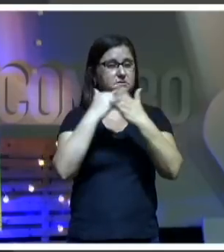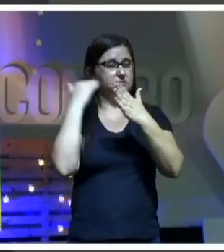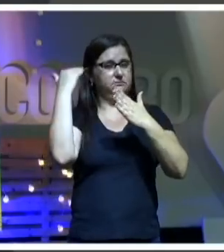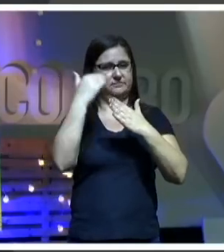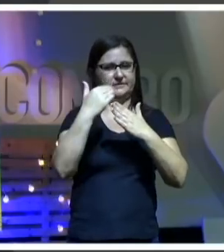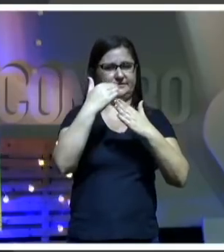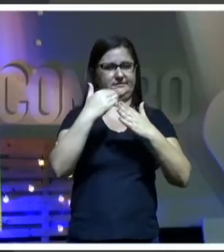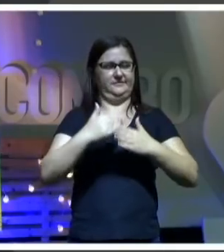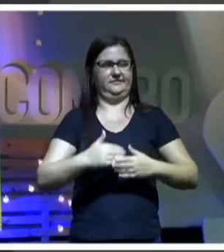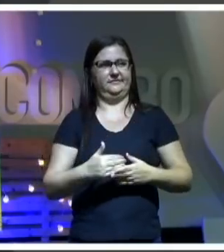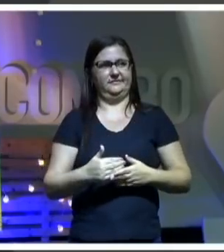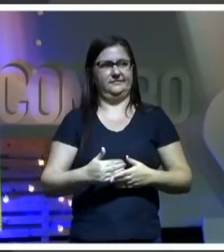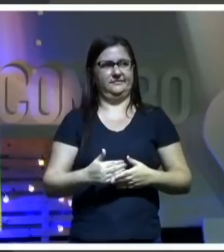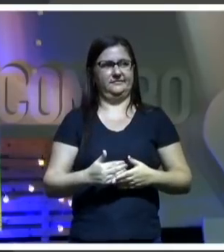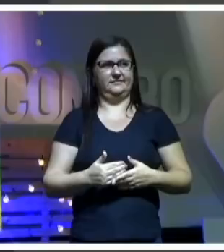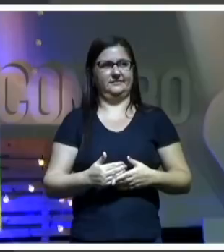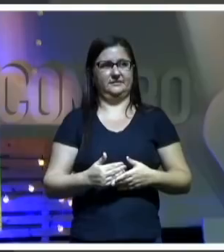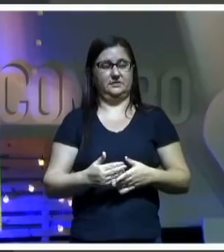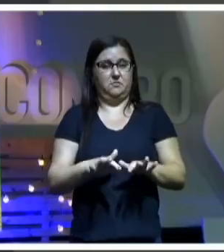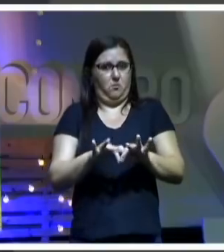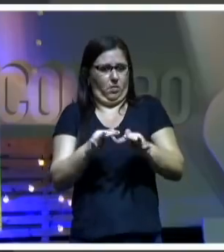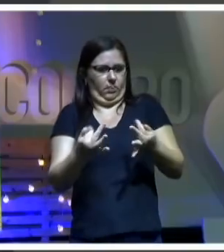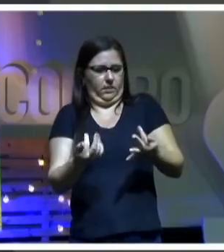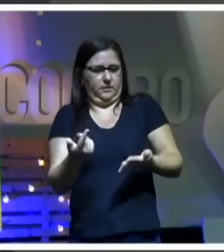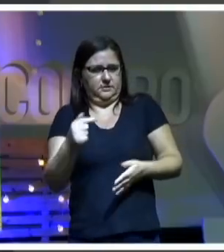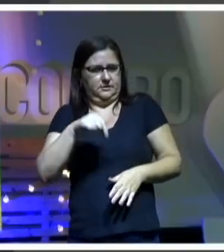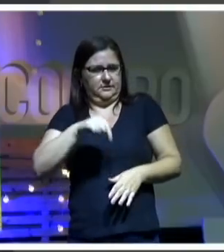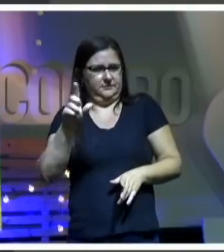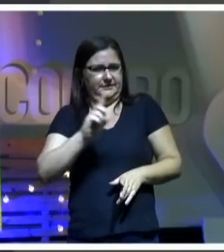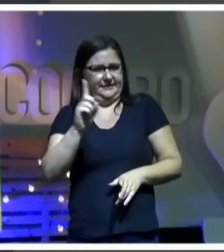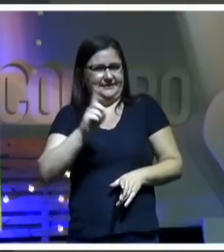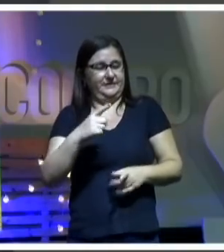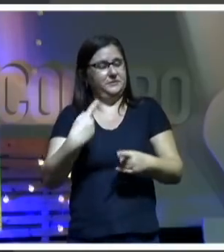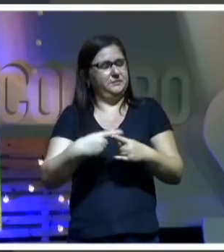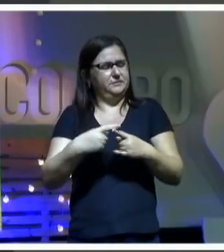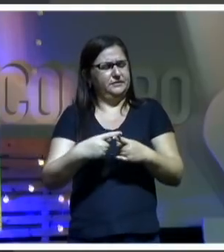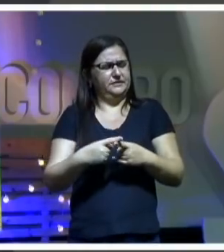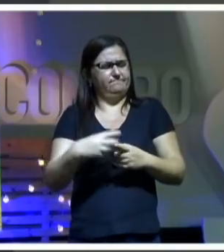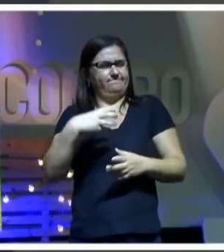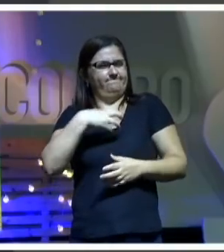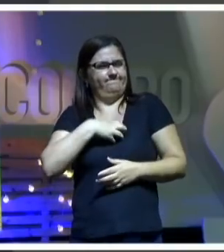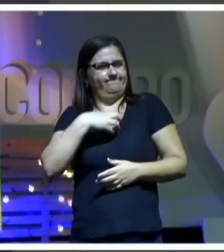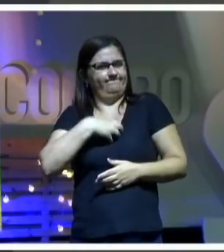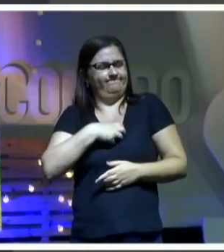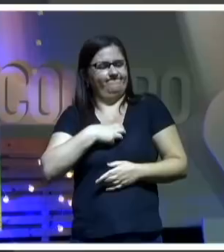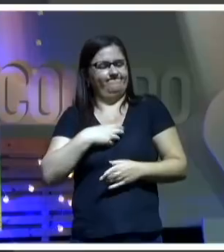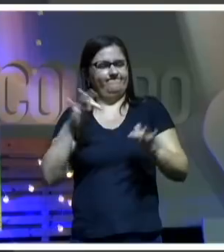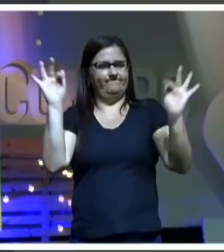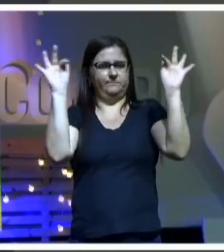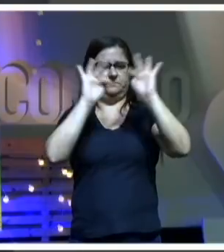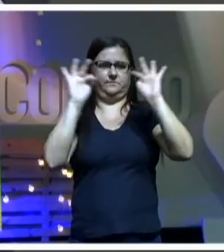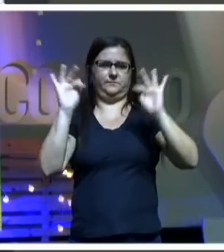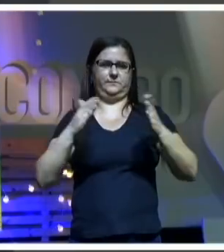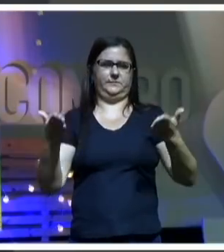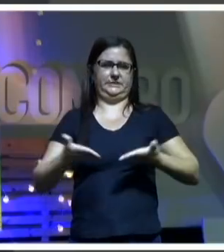então não é simples takk mas eu estou muito feliz de estar aqui com vocês e